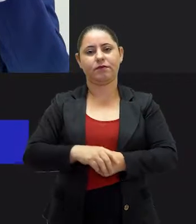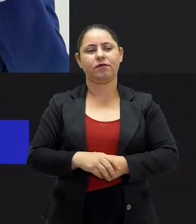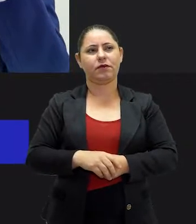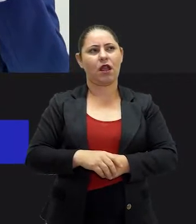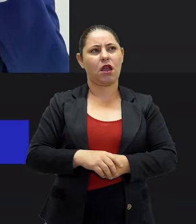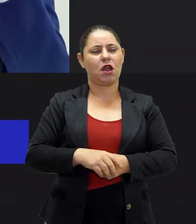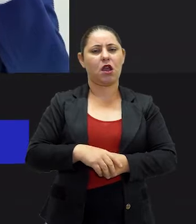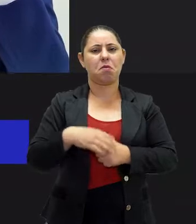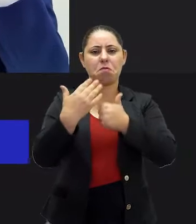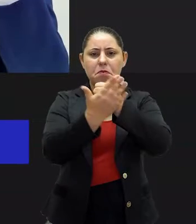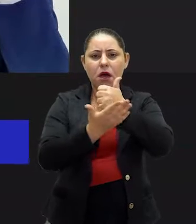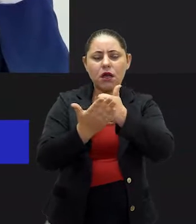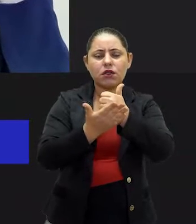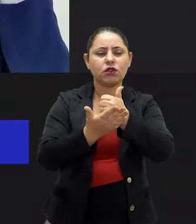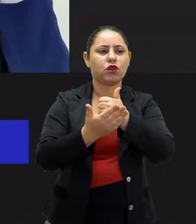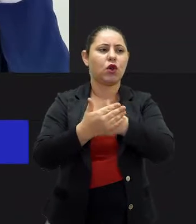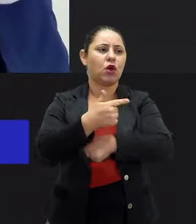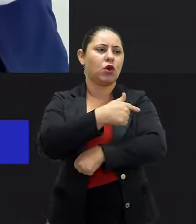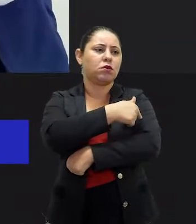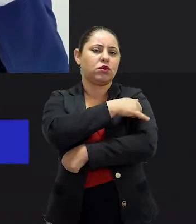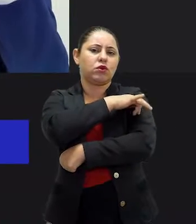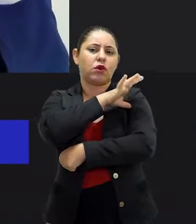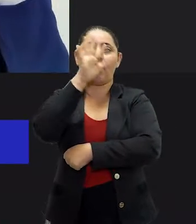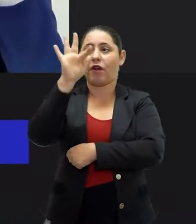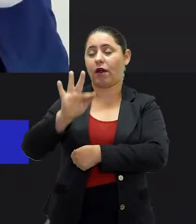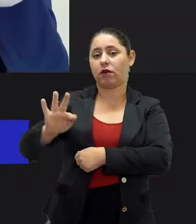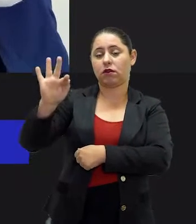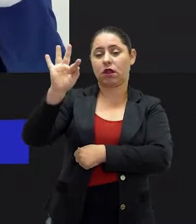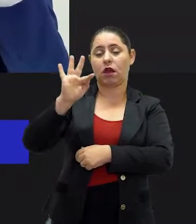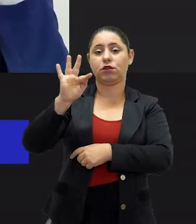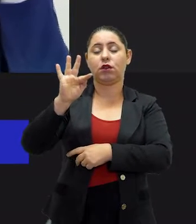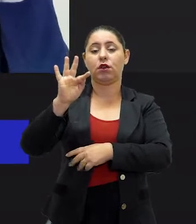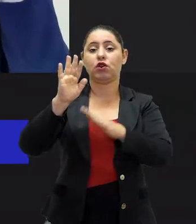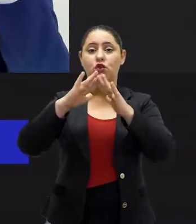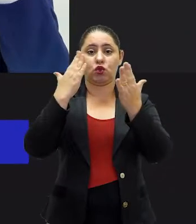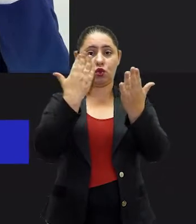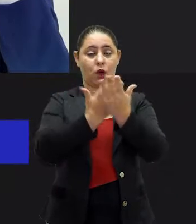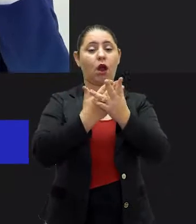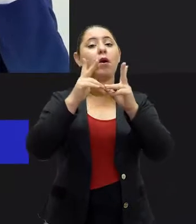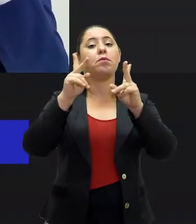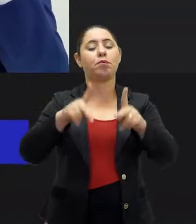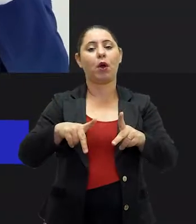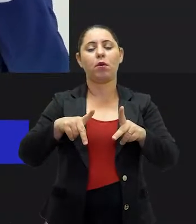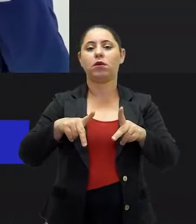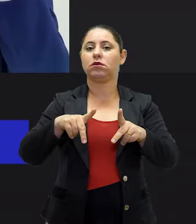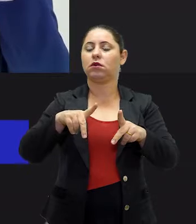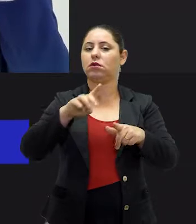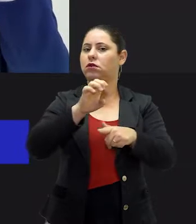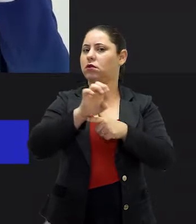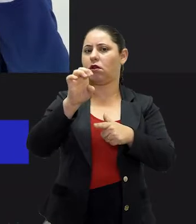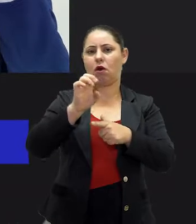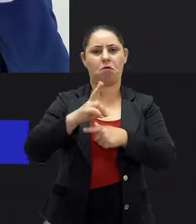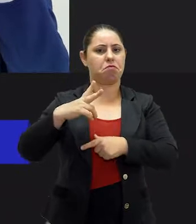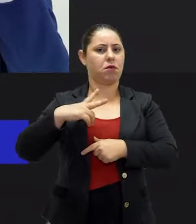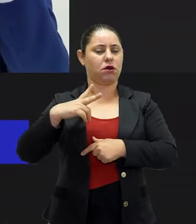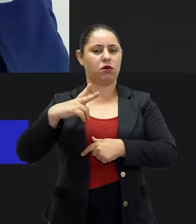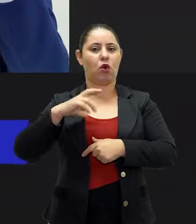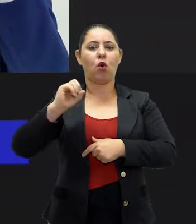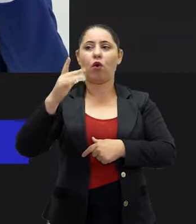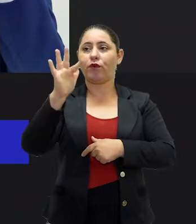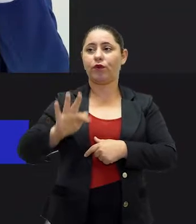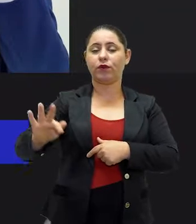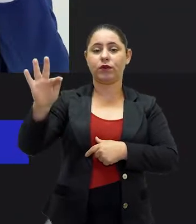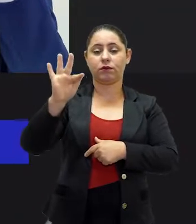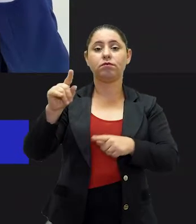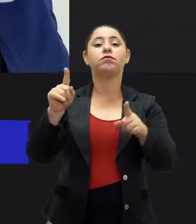Sul, desde o ensino básico até a universidade, seja de escolas públicas, municipais, estaduais, federais